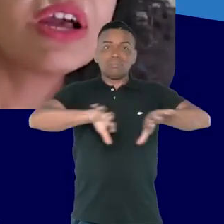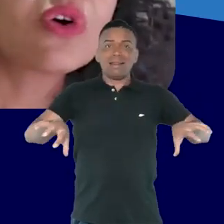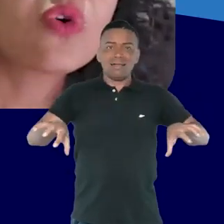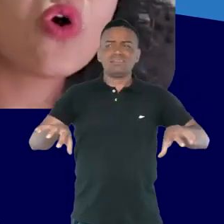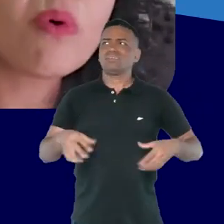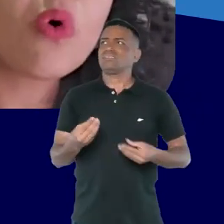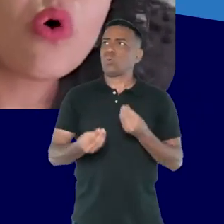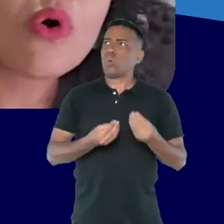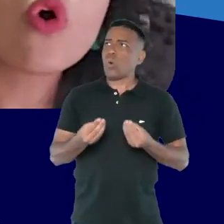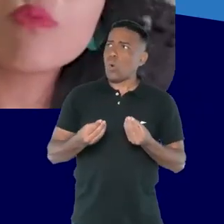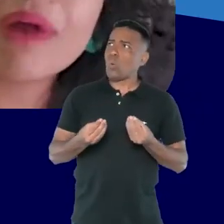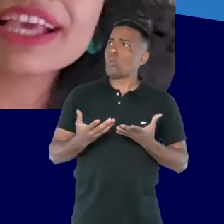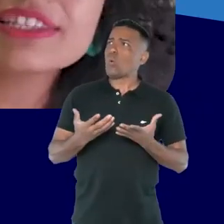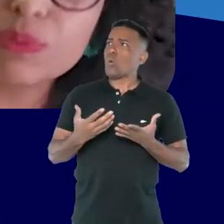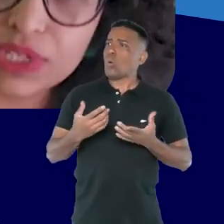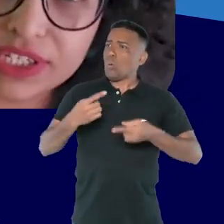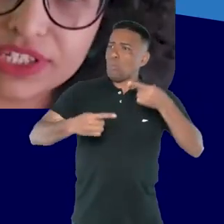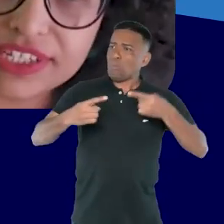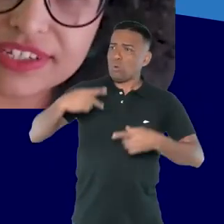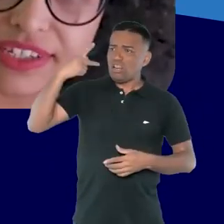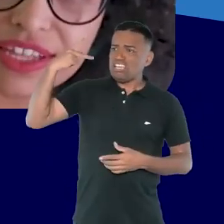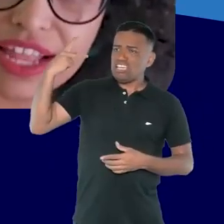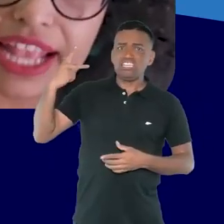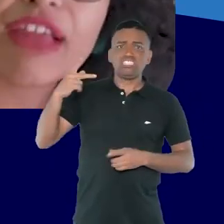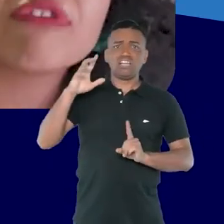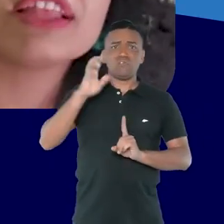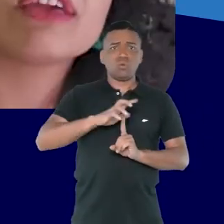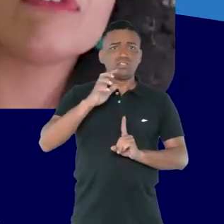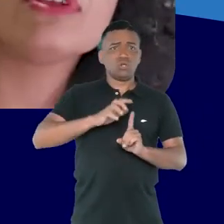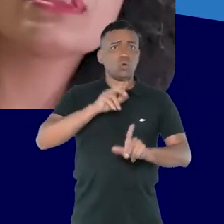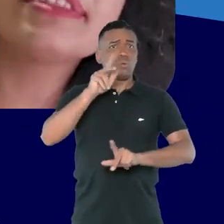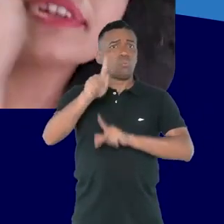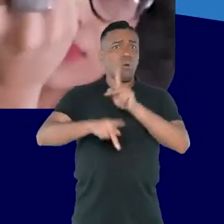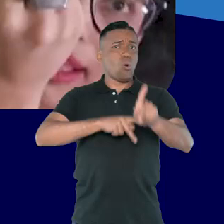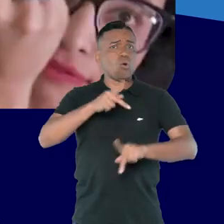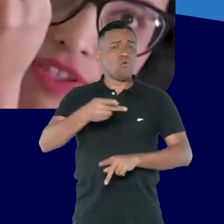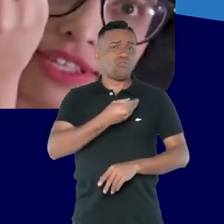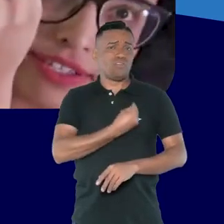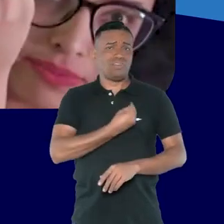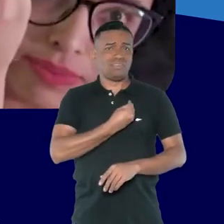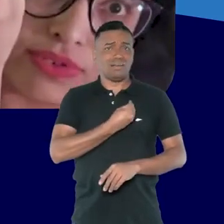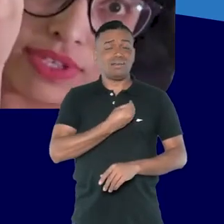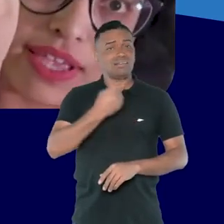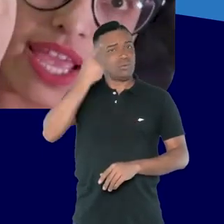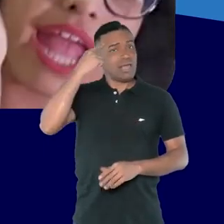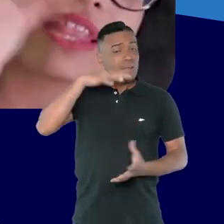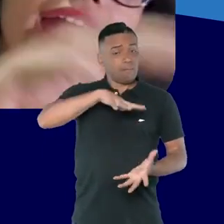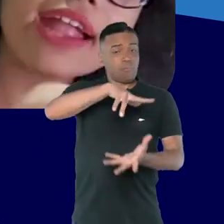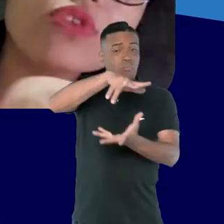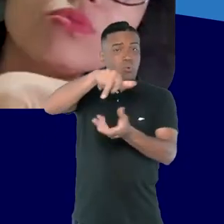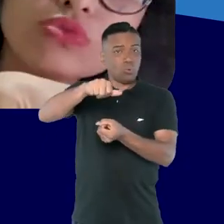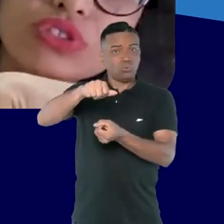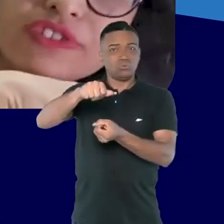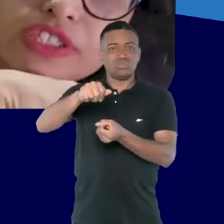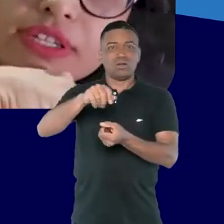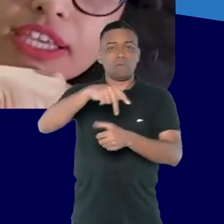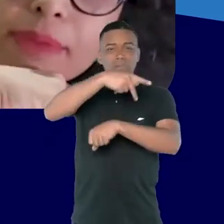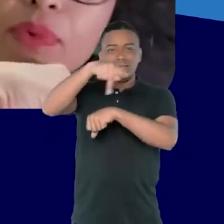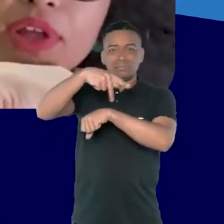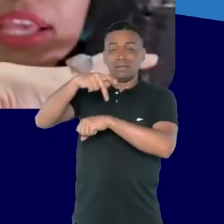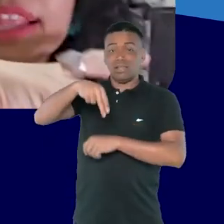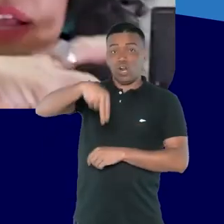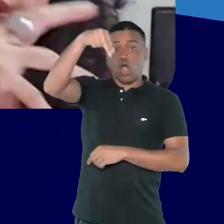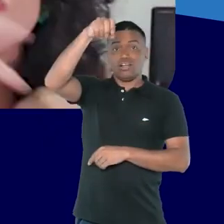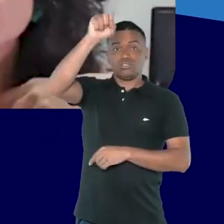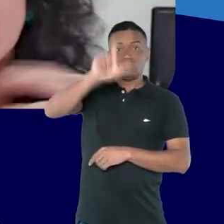falo, como uma questão política interferiu tanto na vida dessas pessoas? E a ideia do mundo dividido